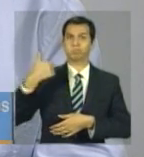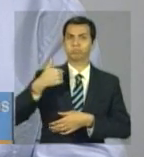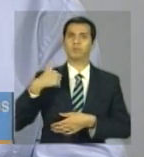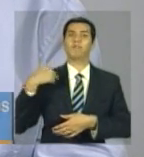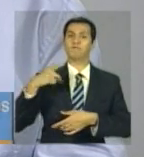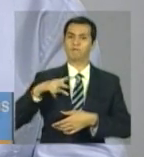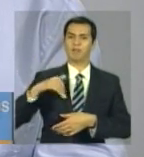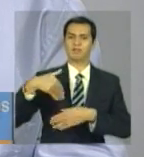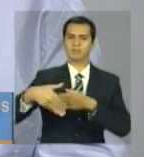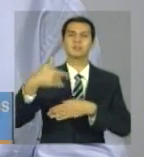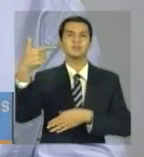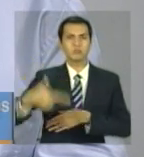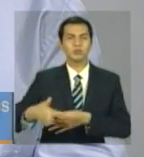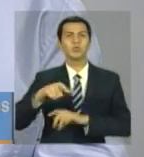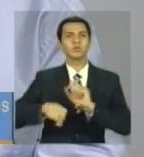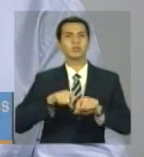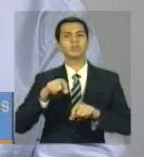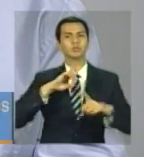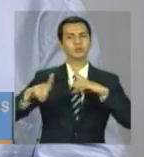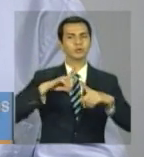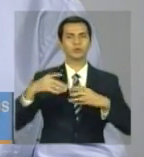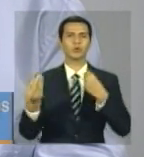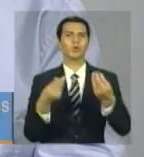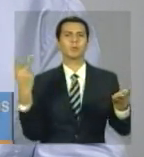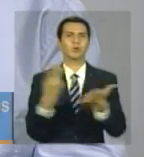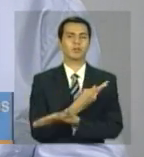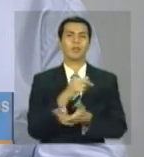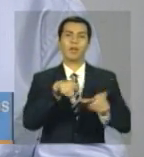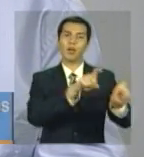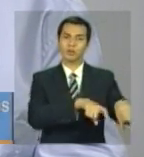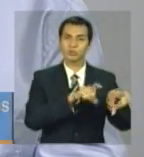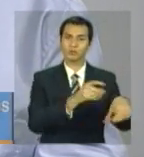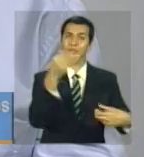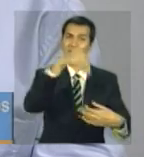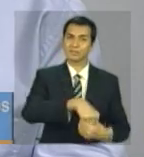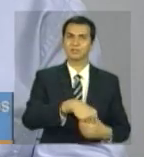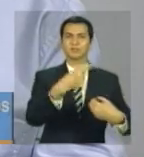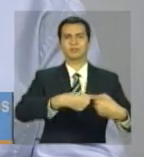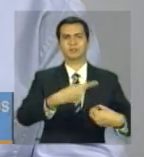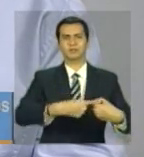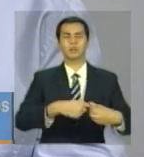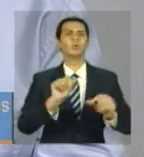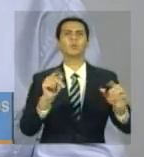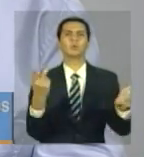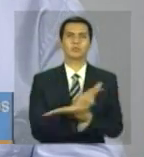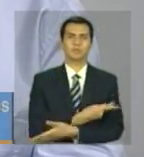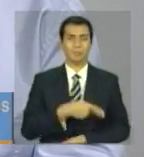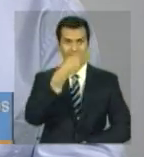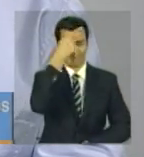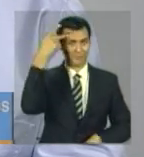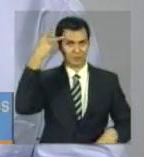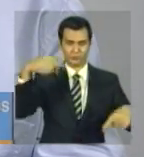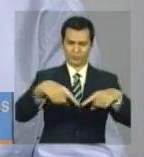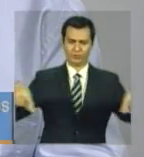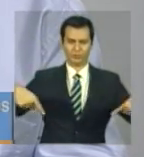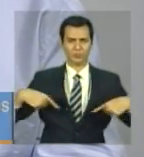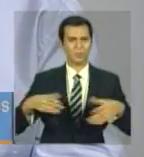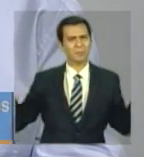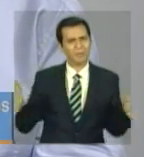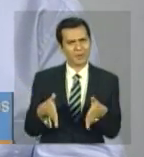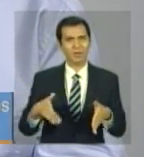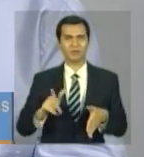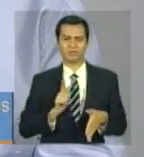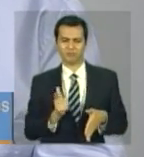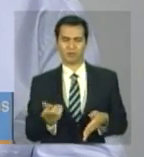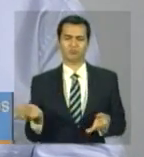nesse marco regulatório. O que acontece com a agricultura urbana, né? As pessoas plantam, não é? Pega